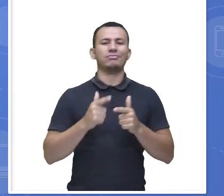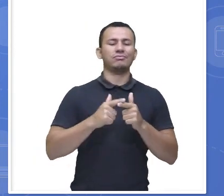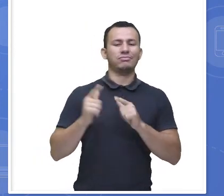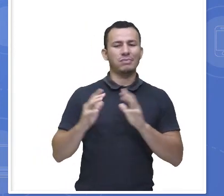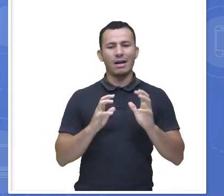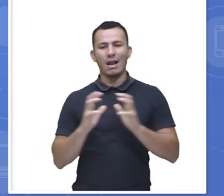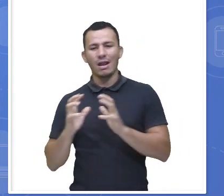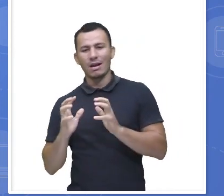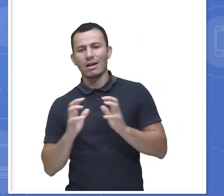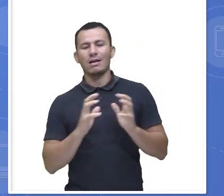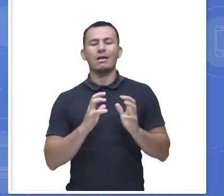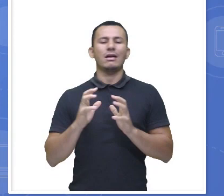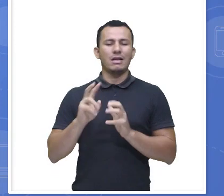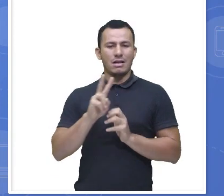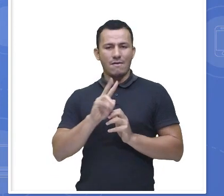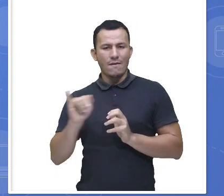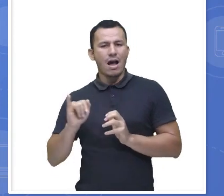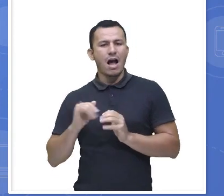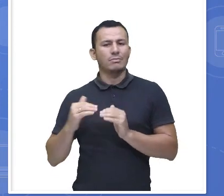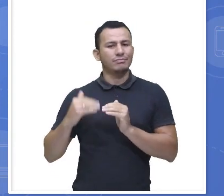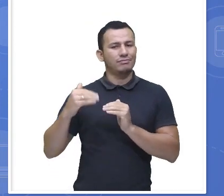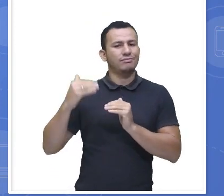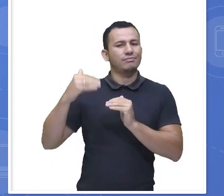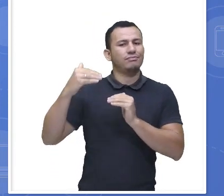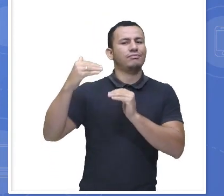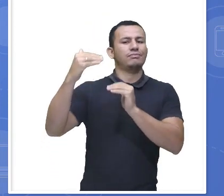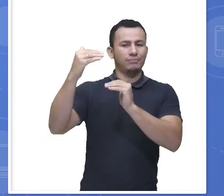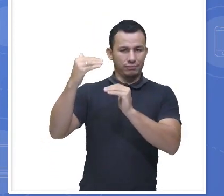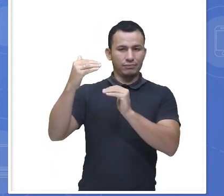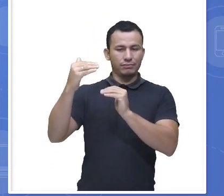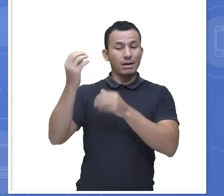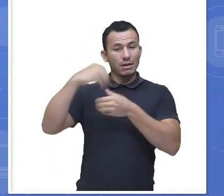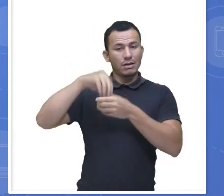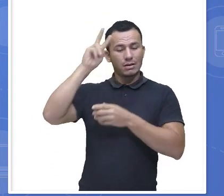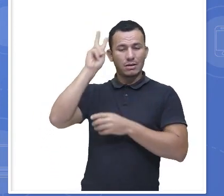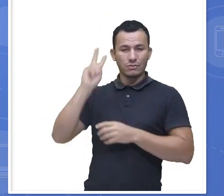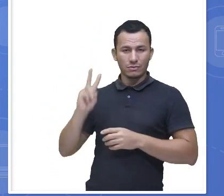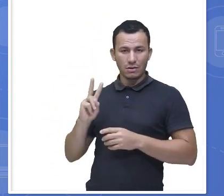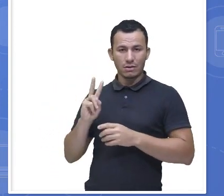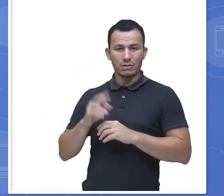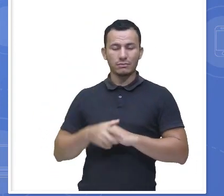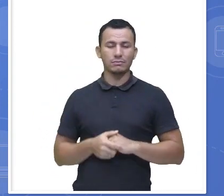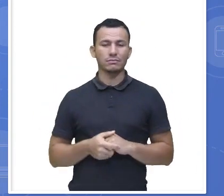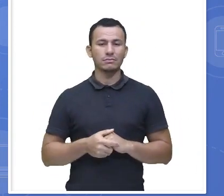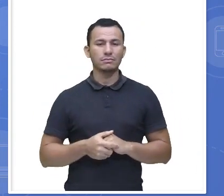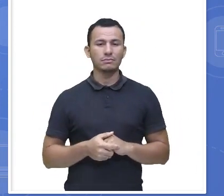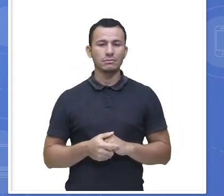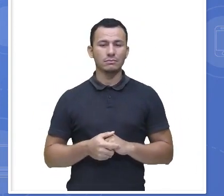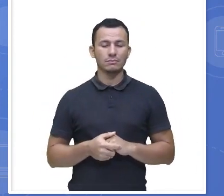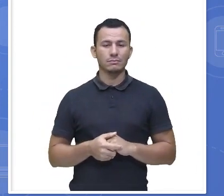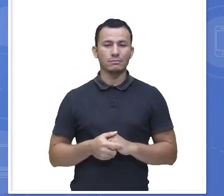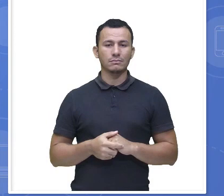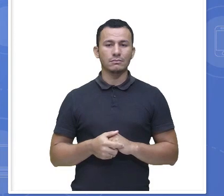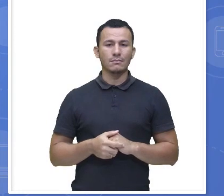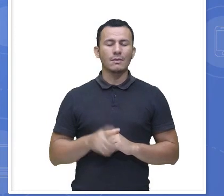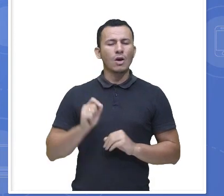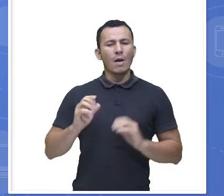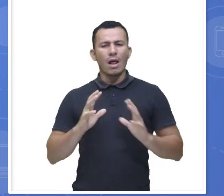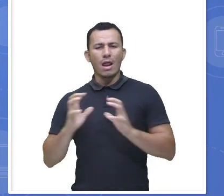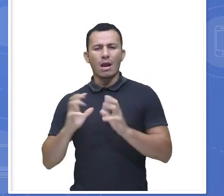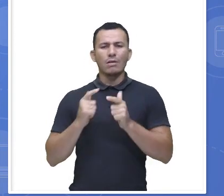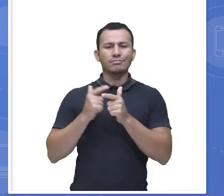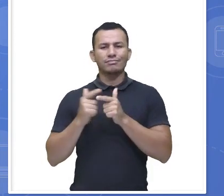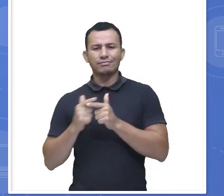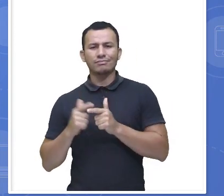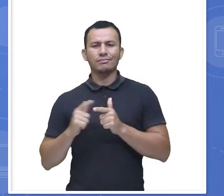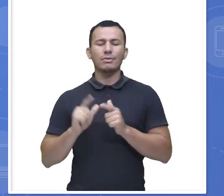né? Que vão se desenrolar na história. E esse problema, esse desequilíbrio,